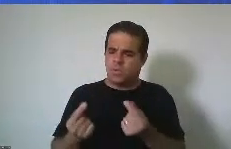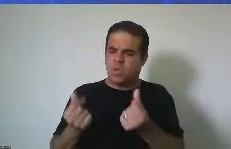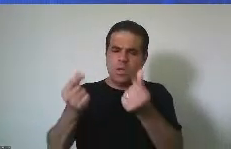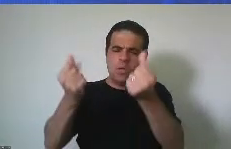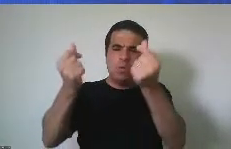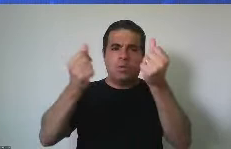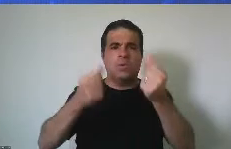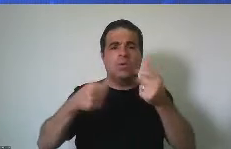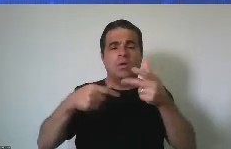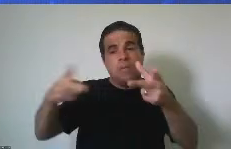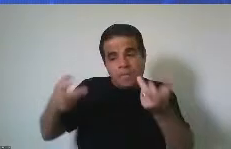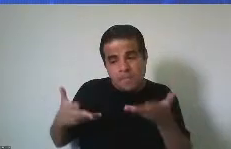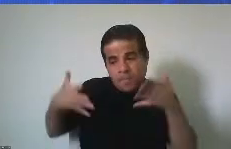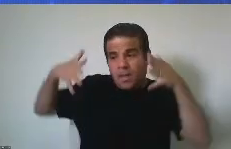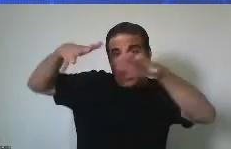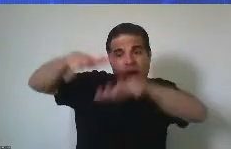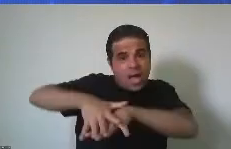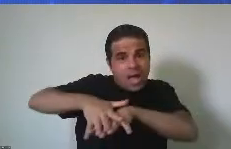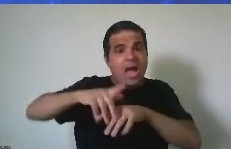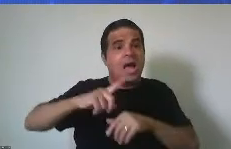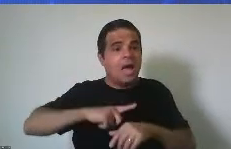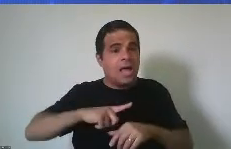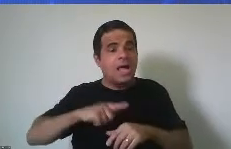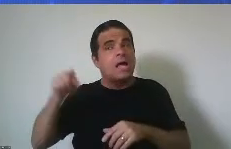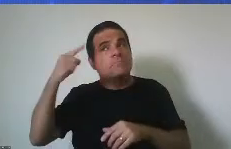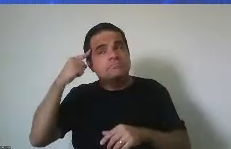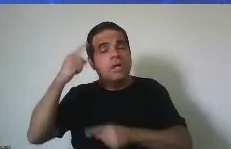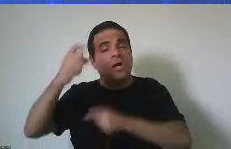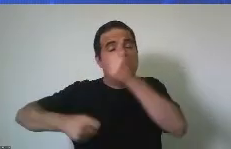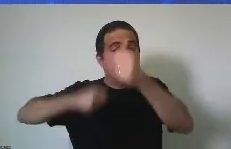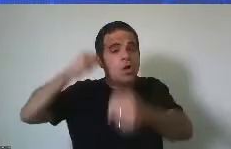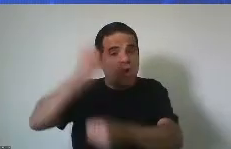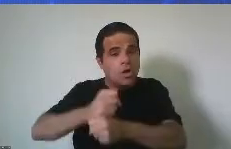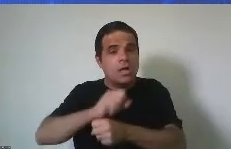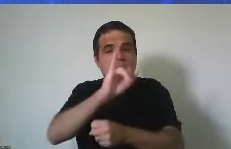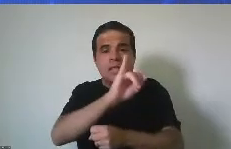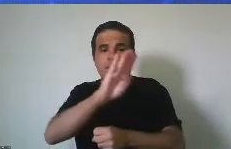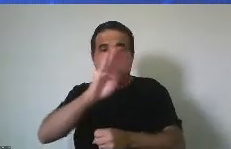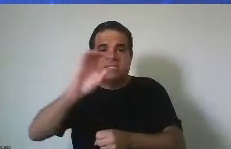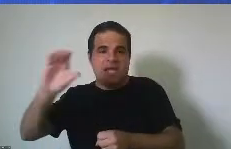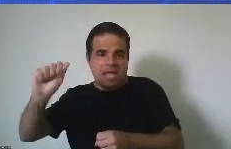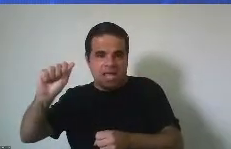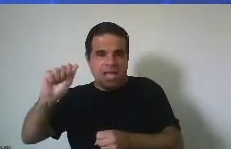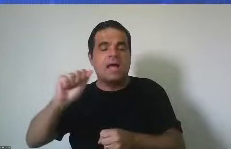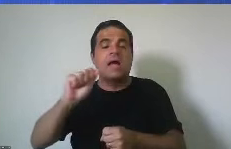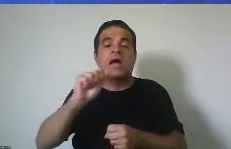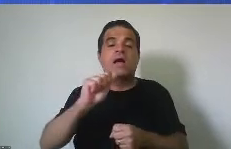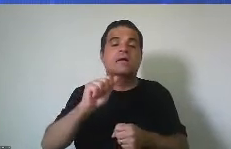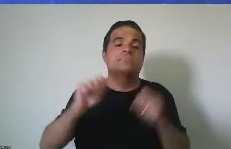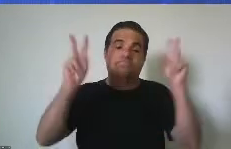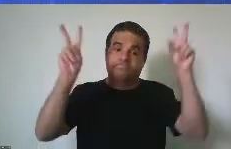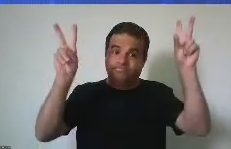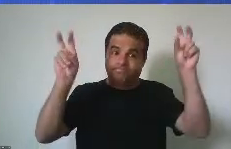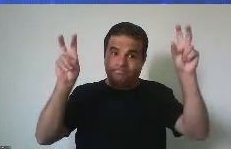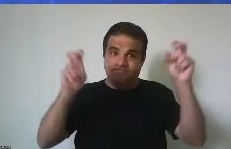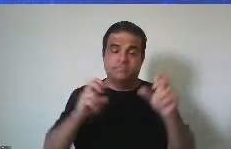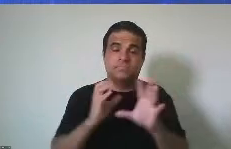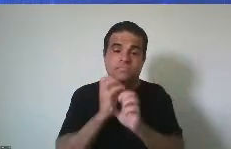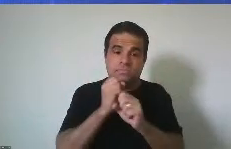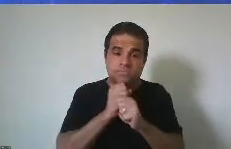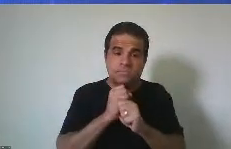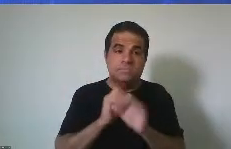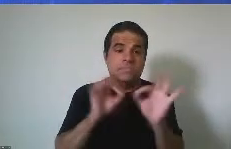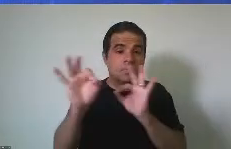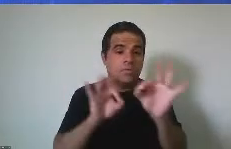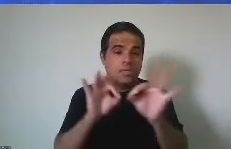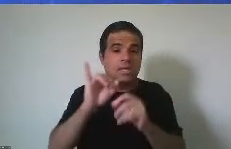a reintegração que ele se assustado anualmente por IPCA no caso do M você faz o ajuste por